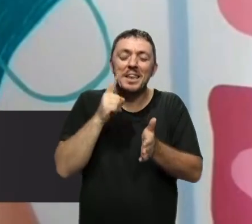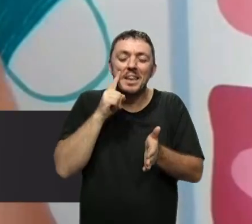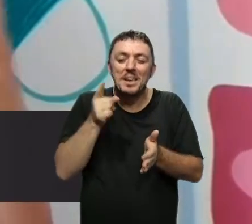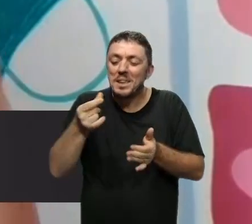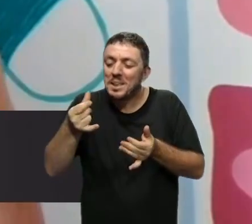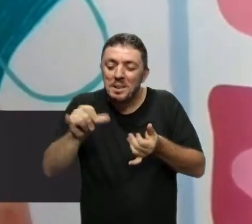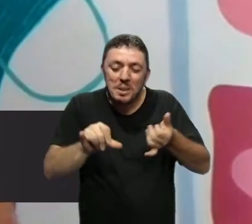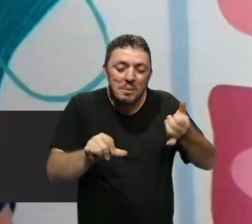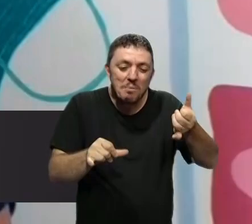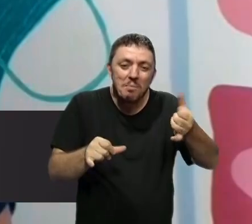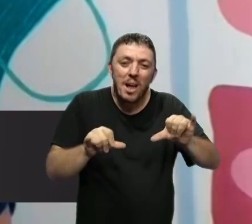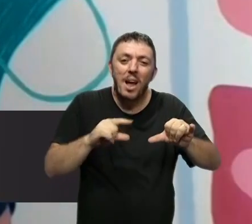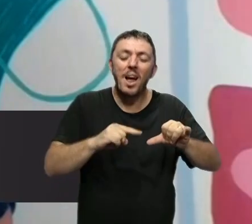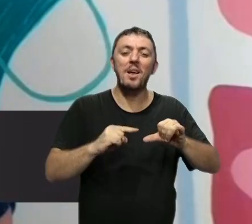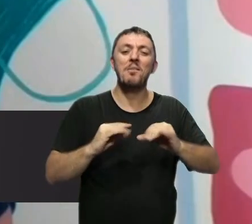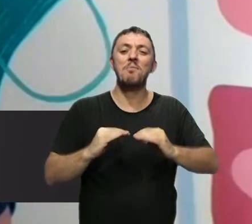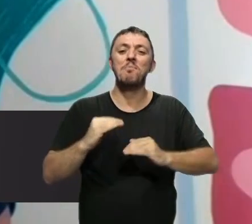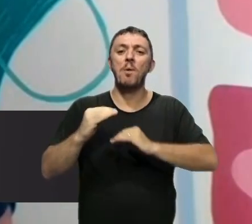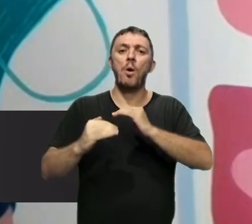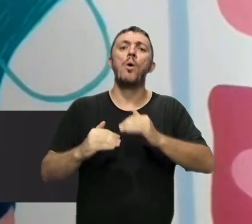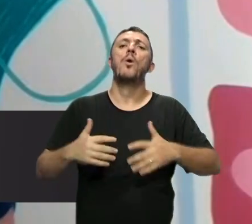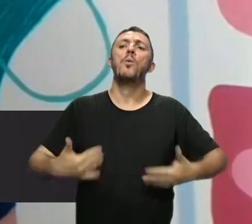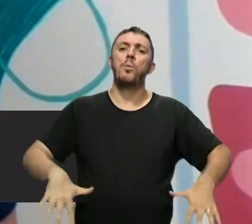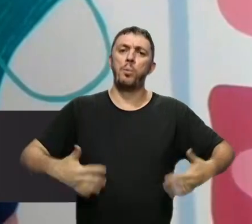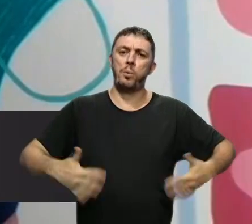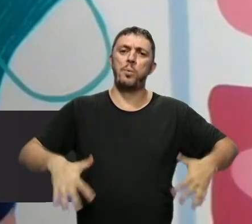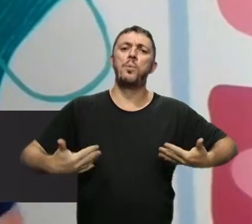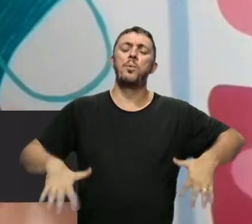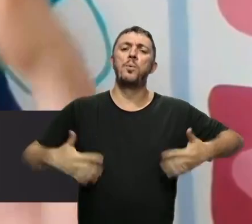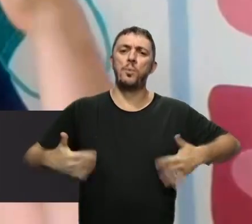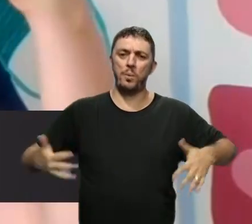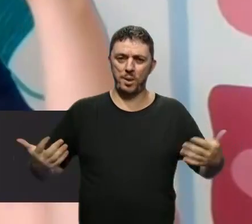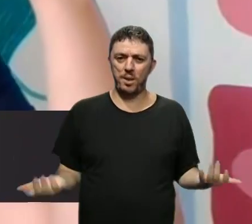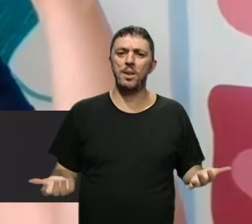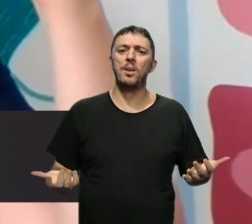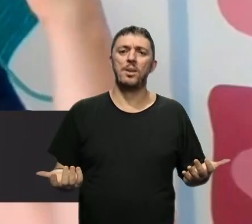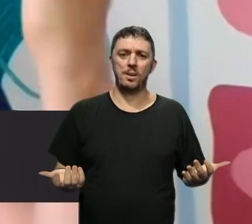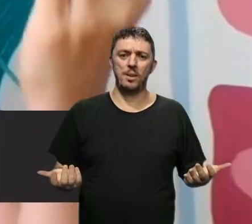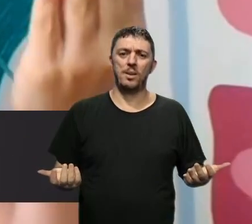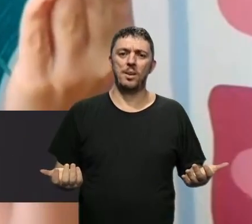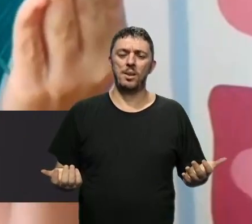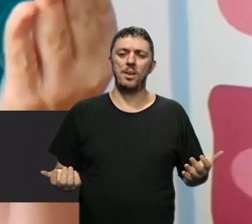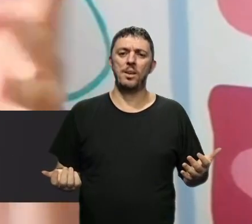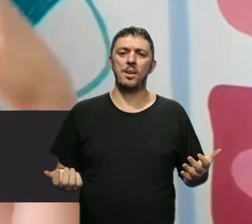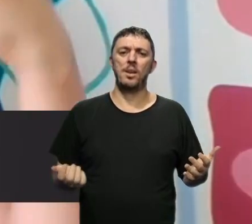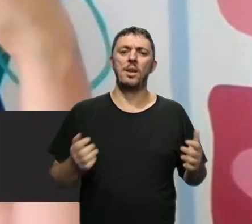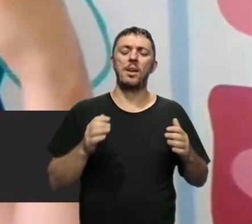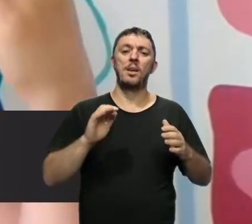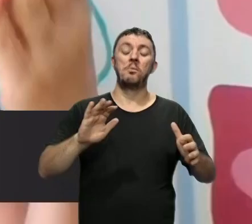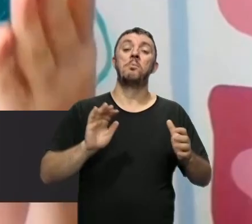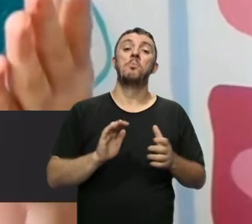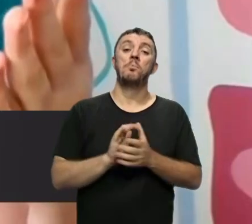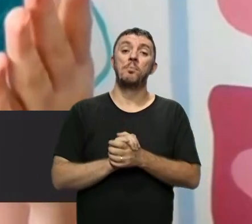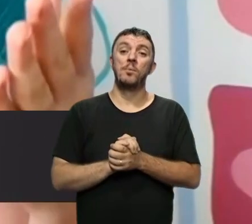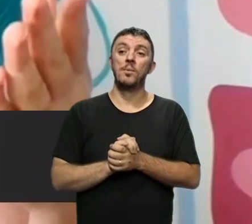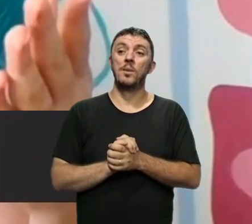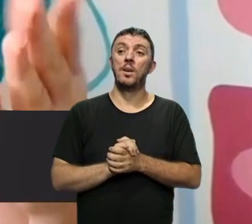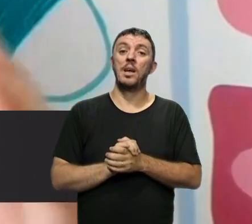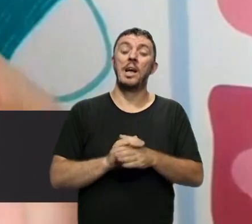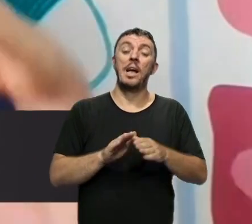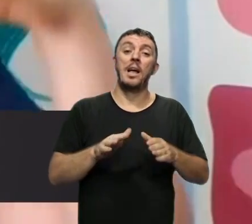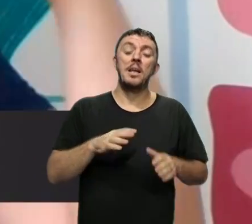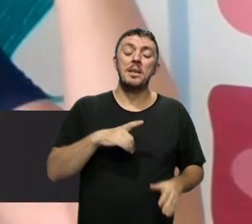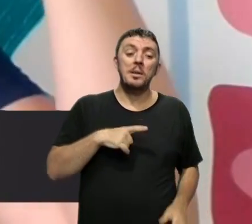É uma construção muito intensa ali. É, e por mais que não seja consciente agora que ela está experimentando